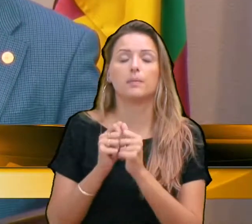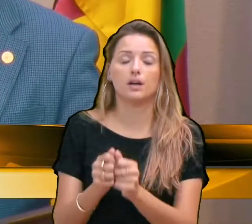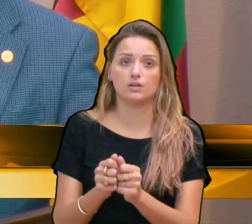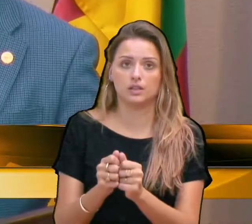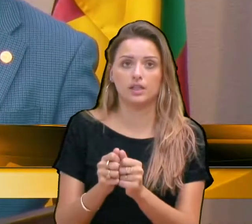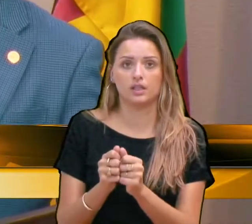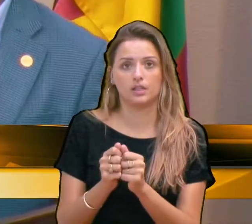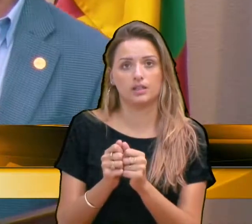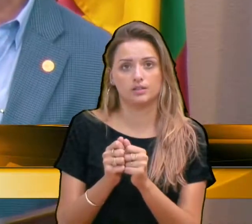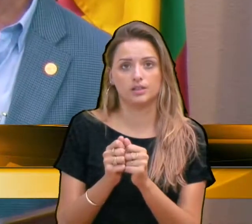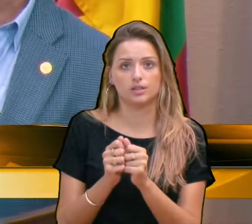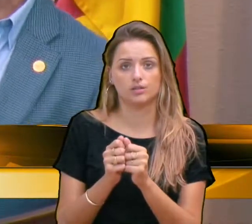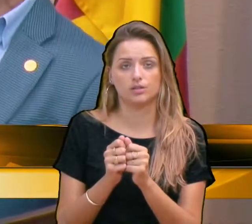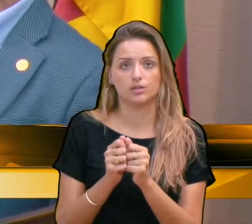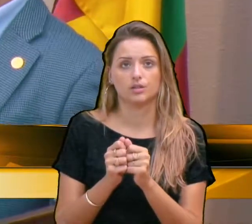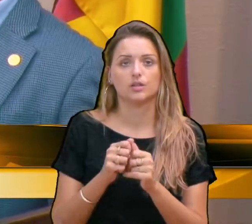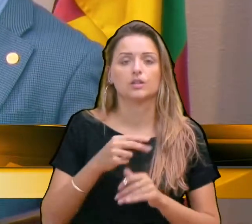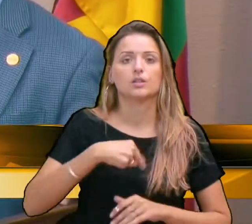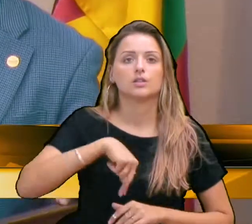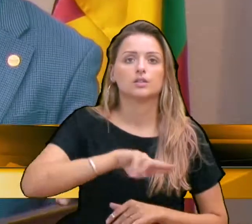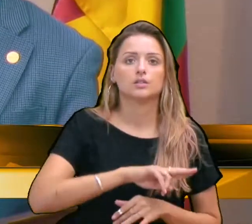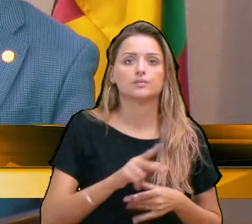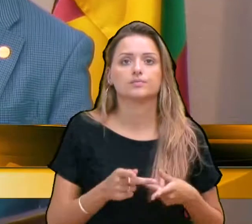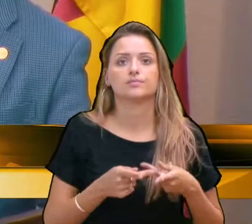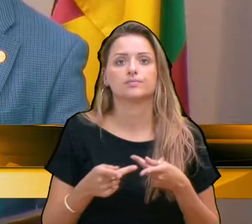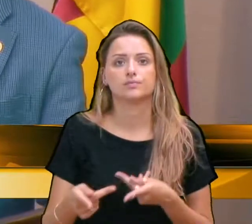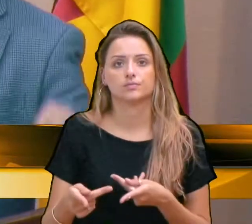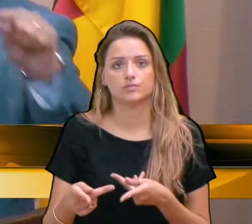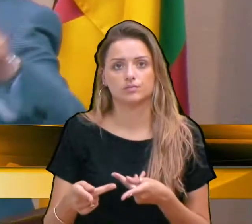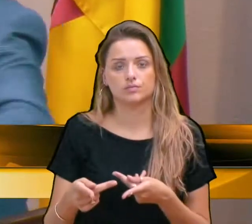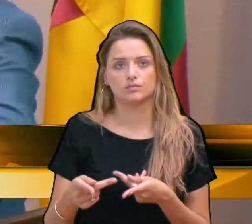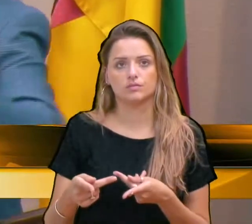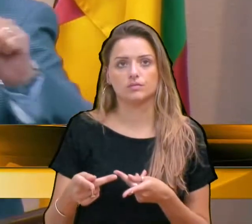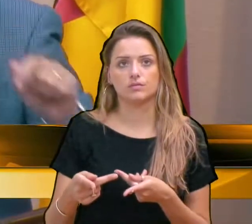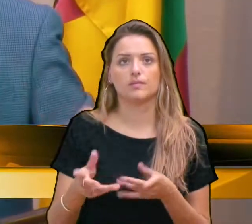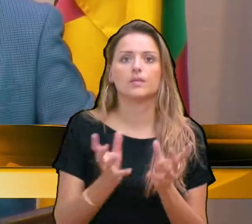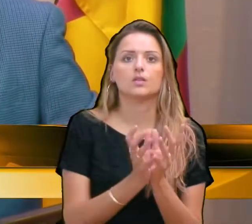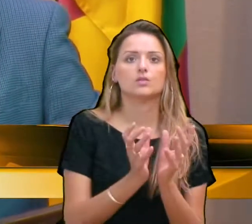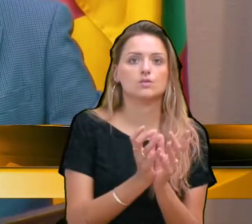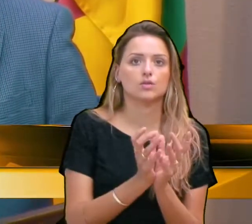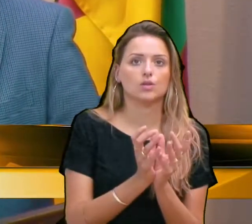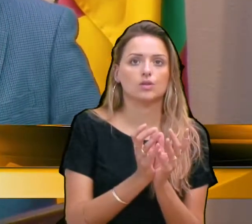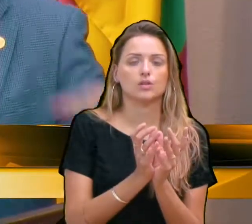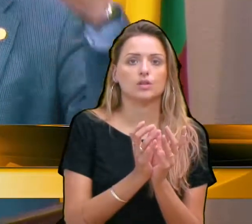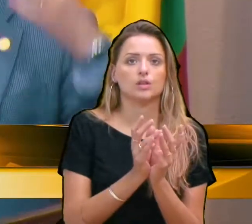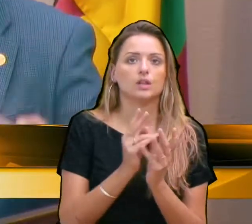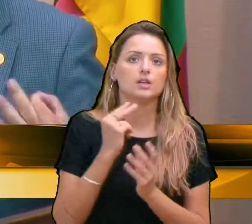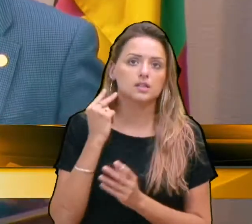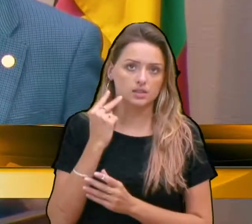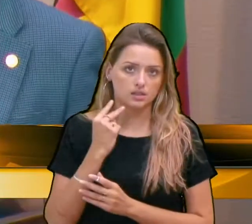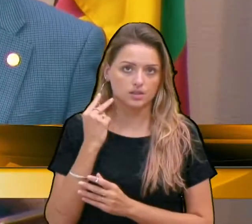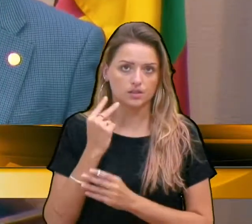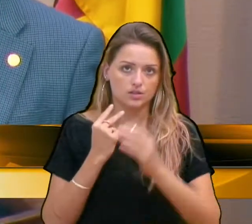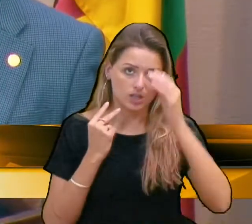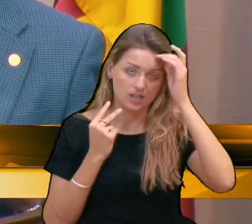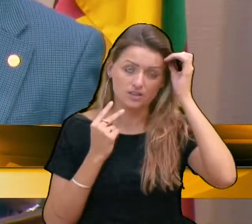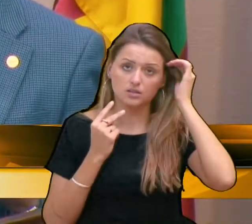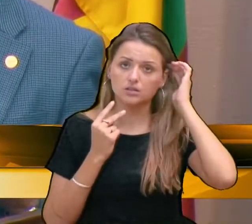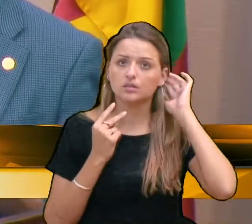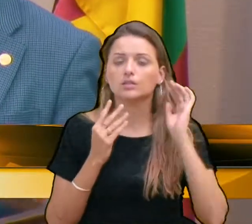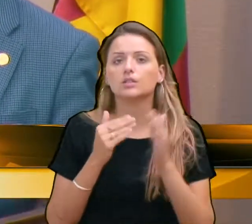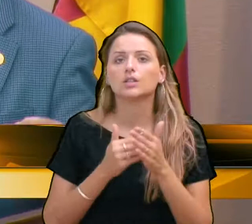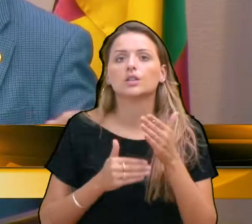Câmara, quando nós vamos visitar vereadores e colegas e municípios da nossa região, todos